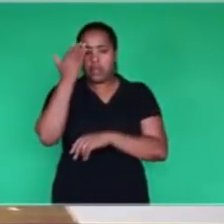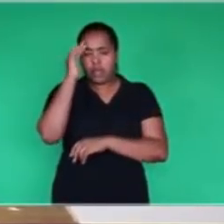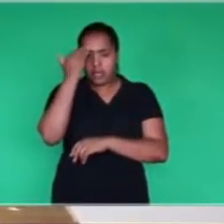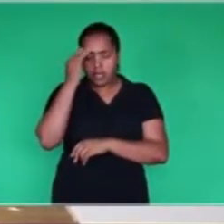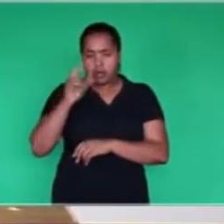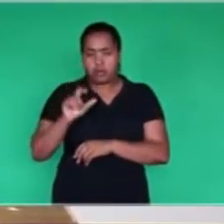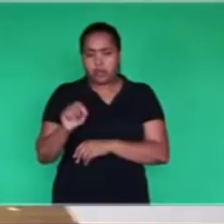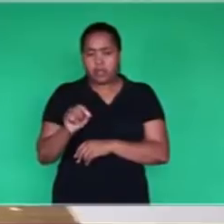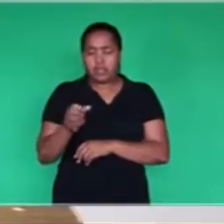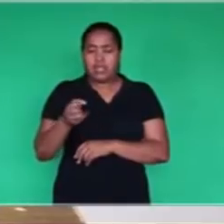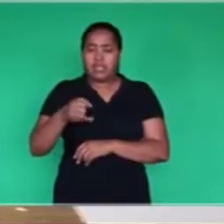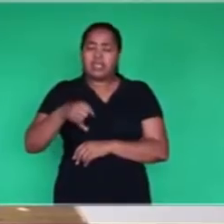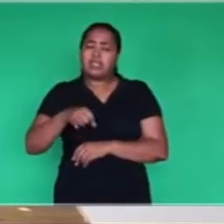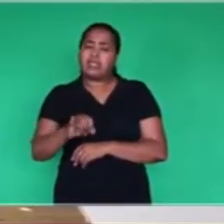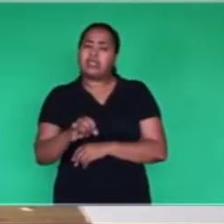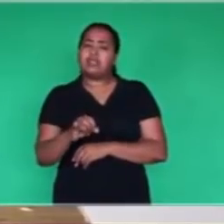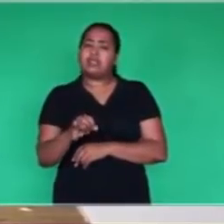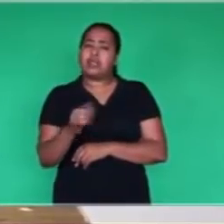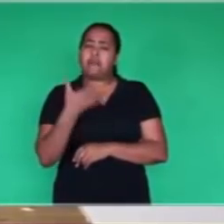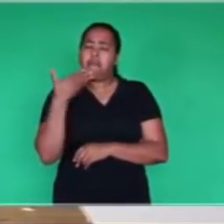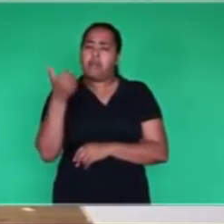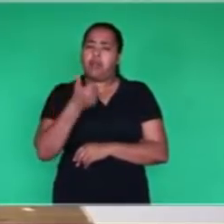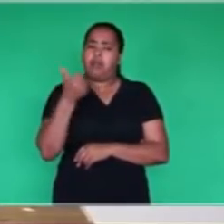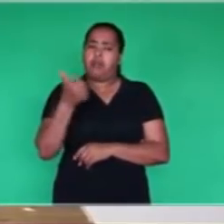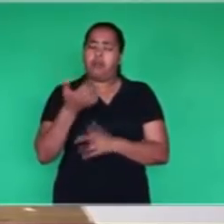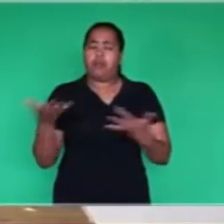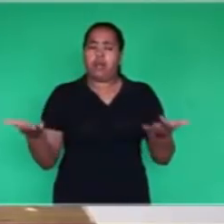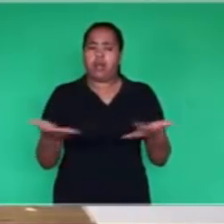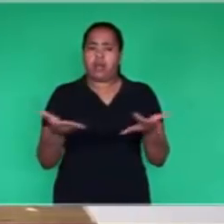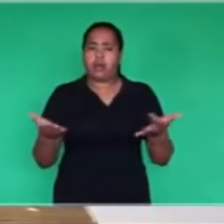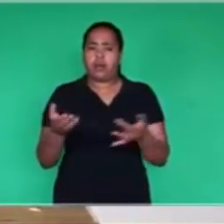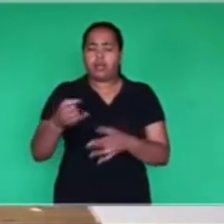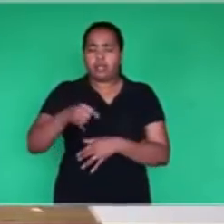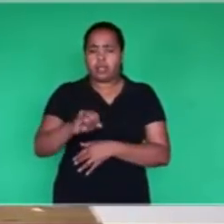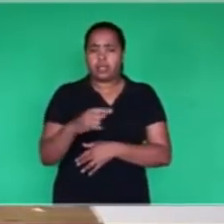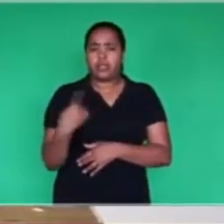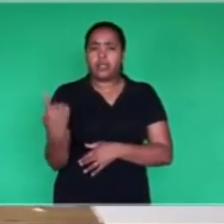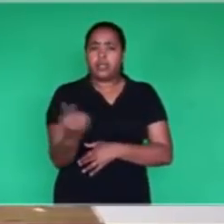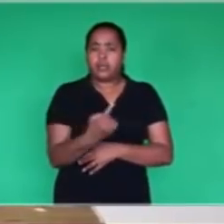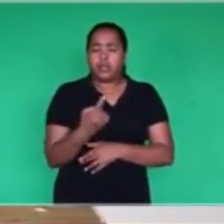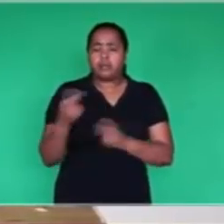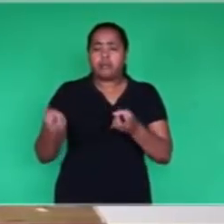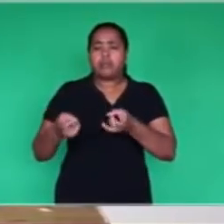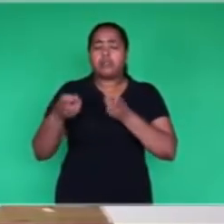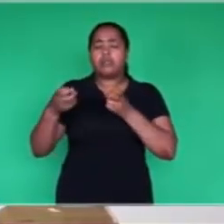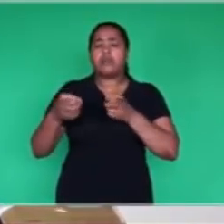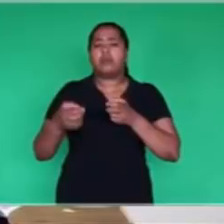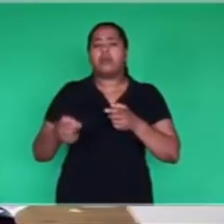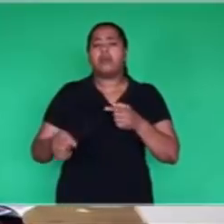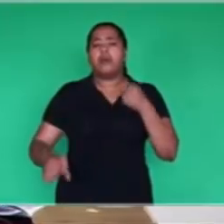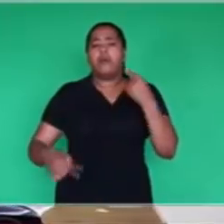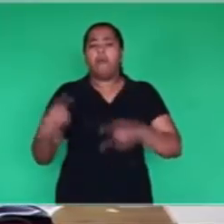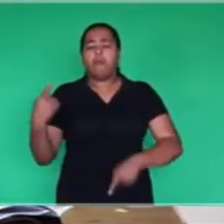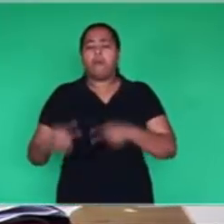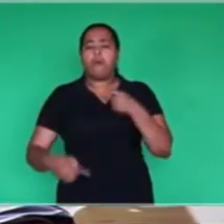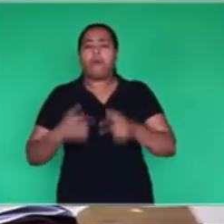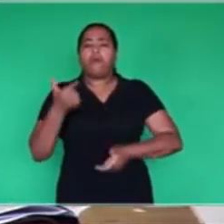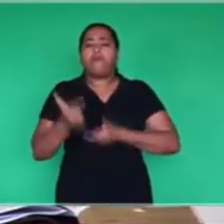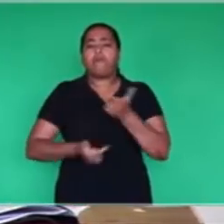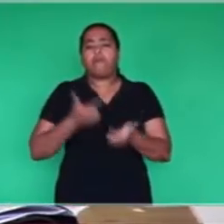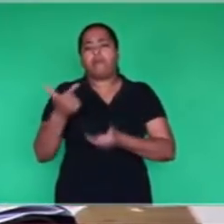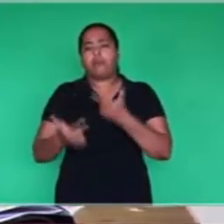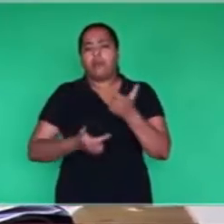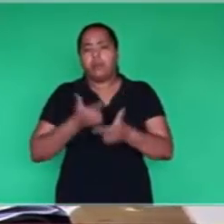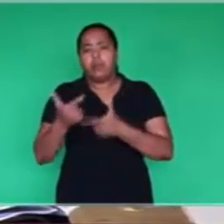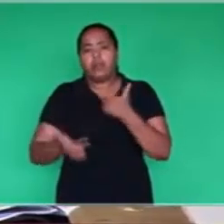que seria prudente agora, se nós fôssemos ver a batalha. Como será essa batalha que